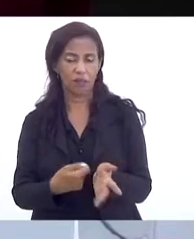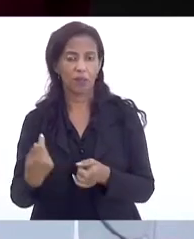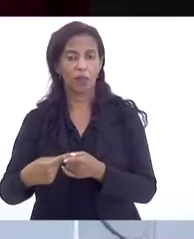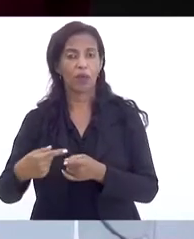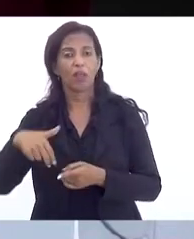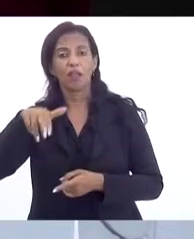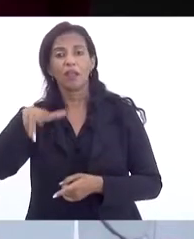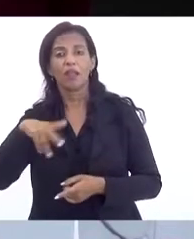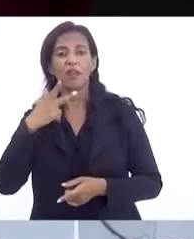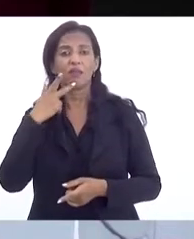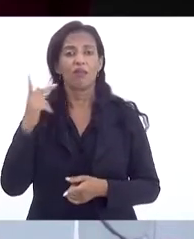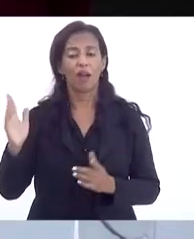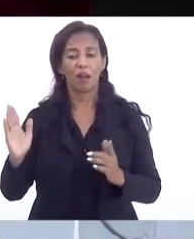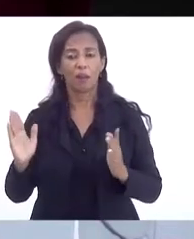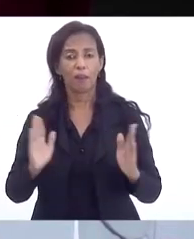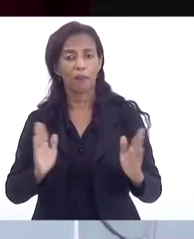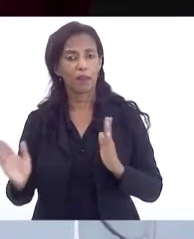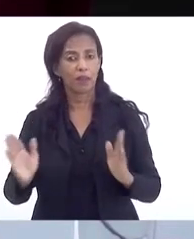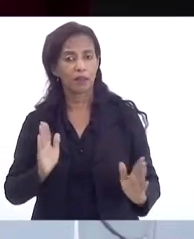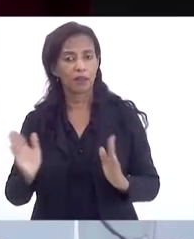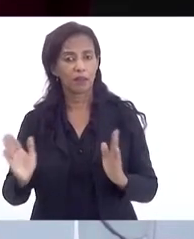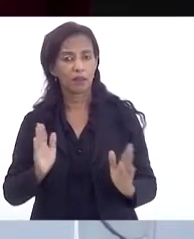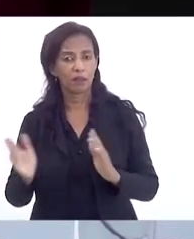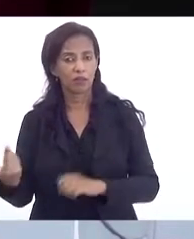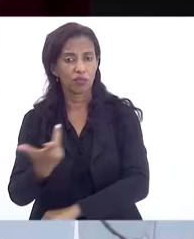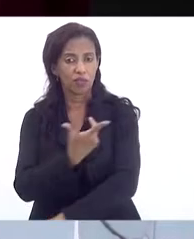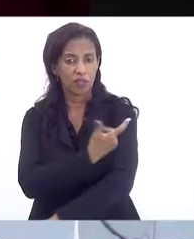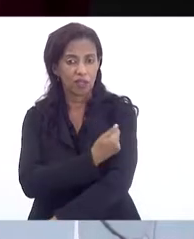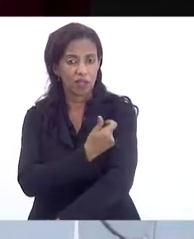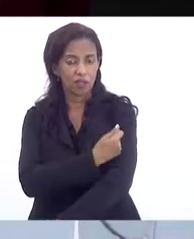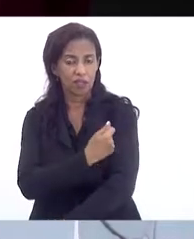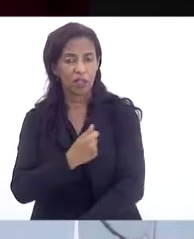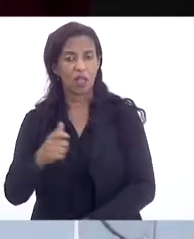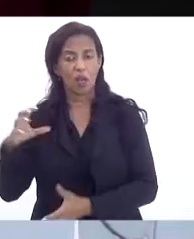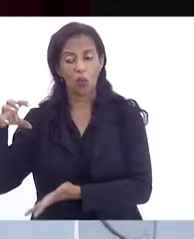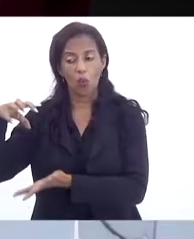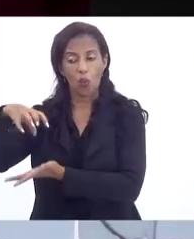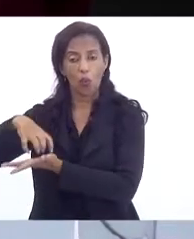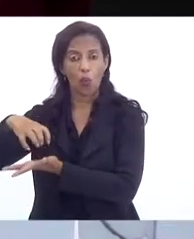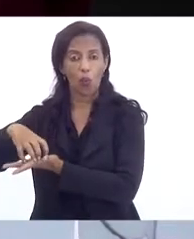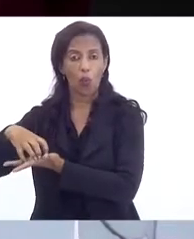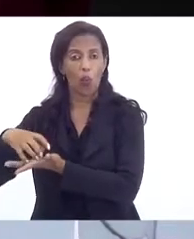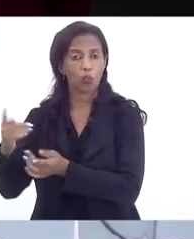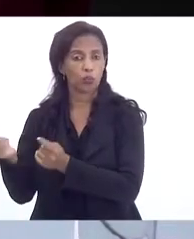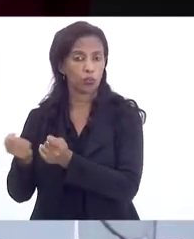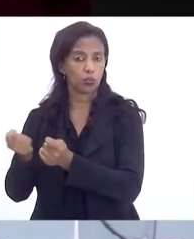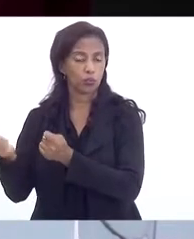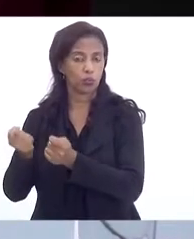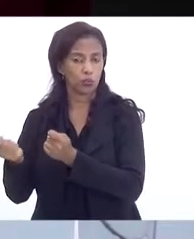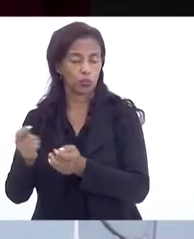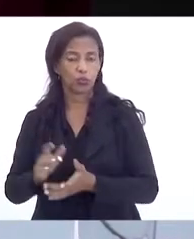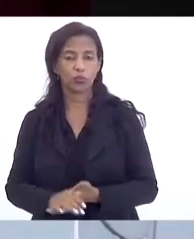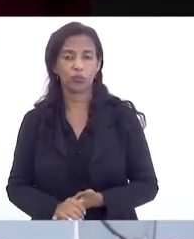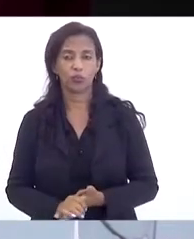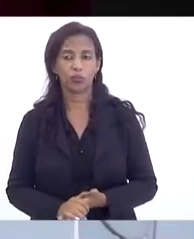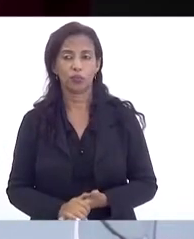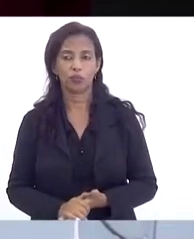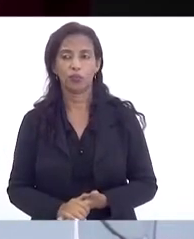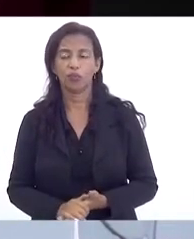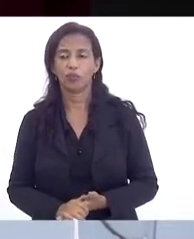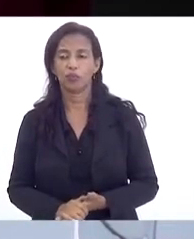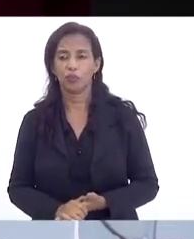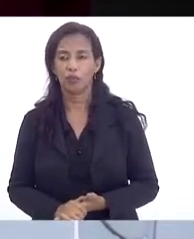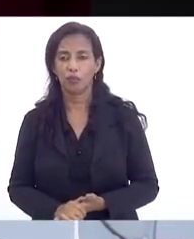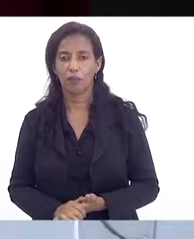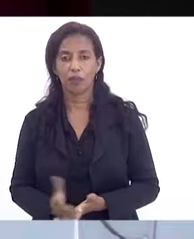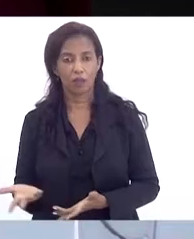quem define o período de vacinação são os órgãos de controle. Melhoraria.